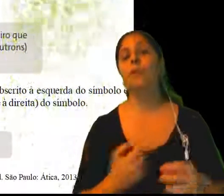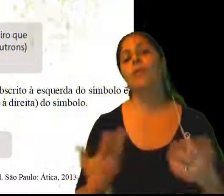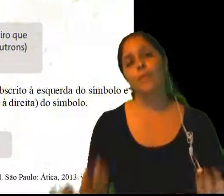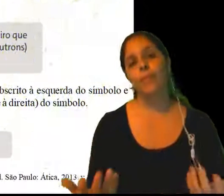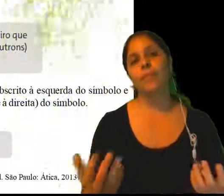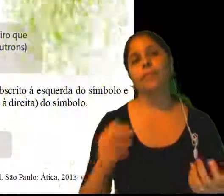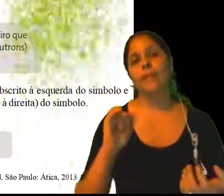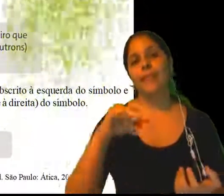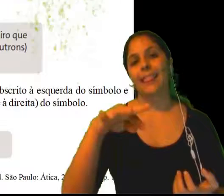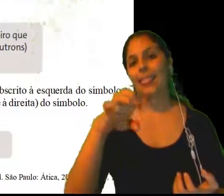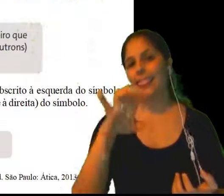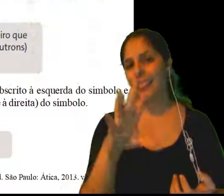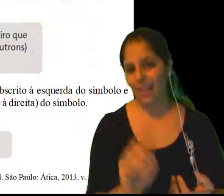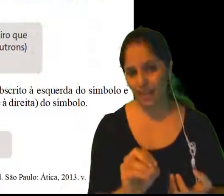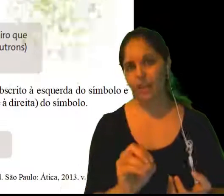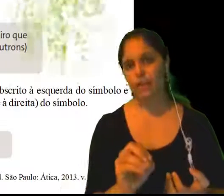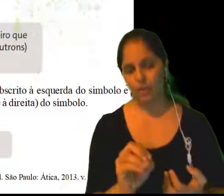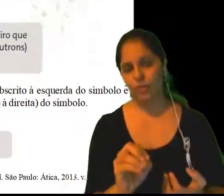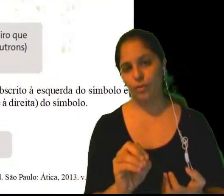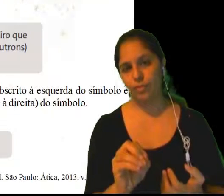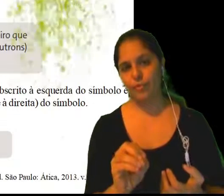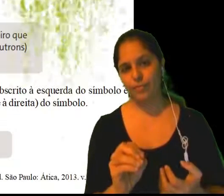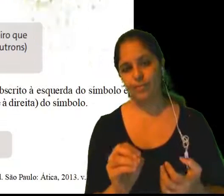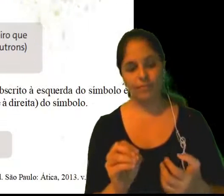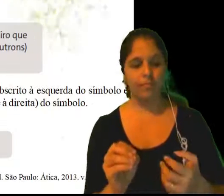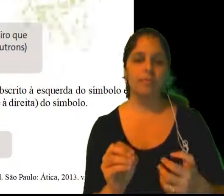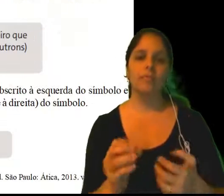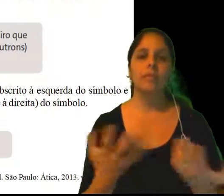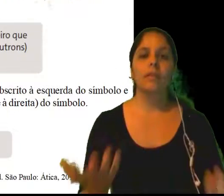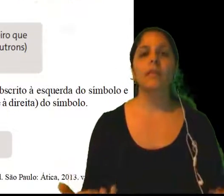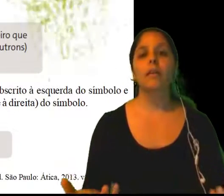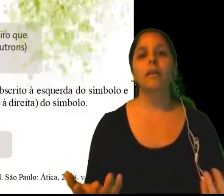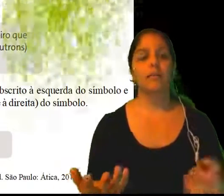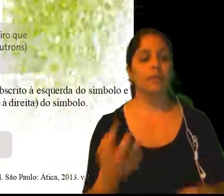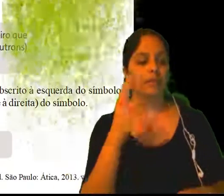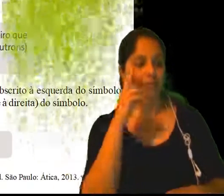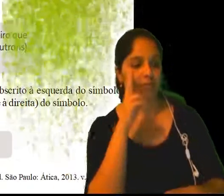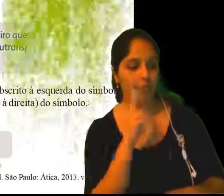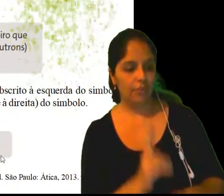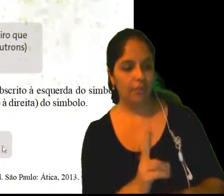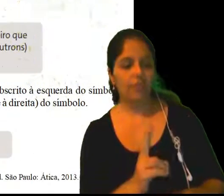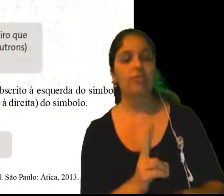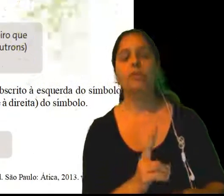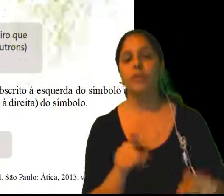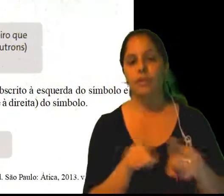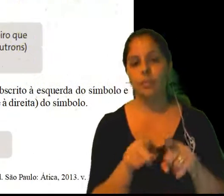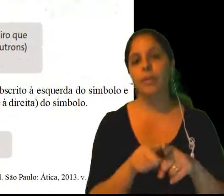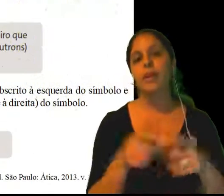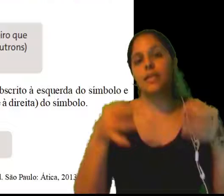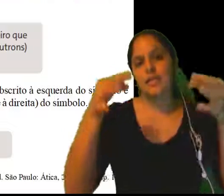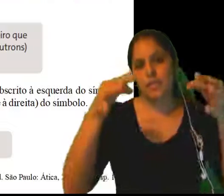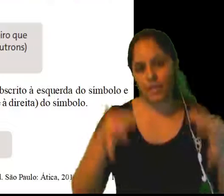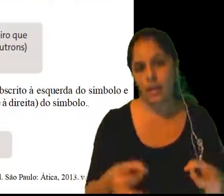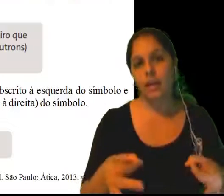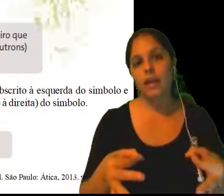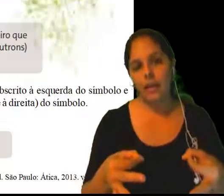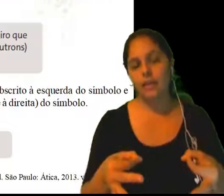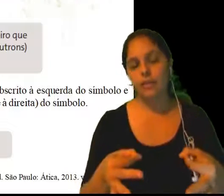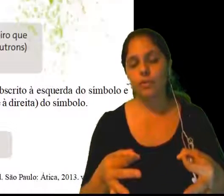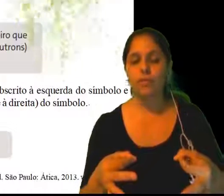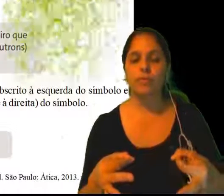inteiro que indica o total de partículas do núcleo de um átomo. E aqui embaixo nós temos a forma correta